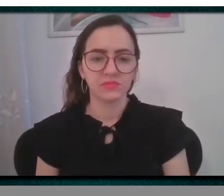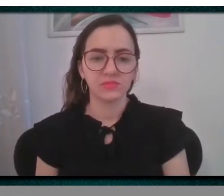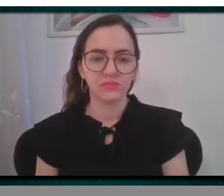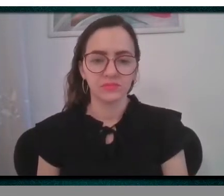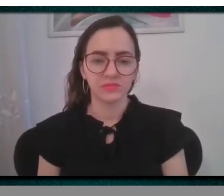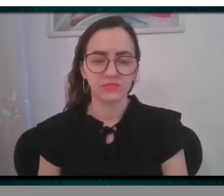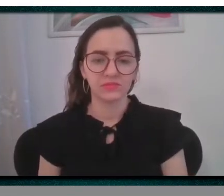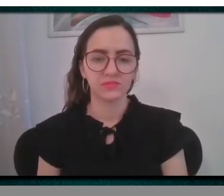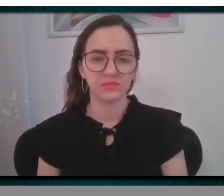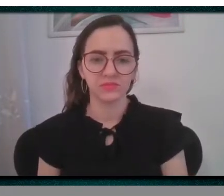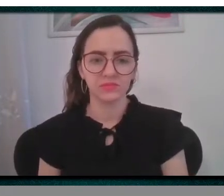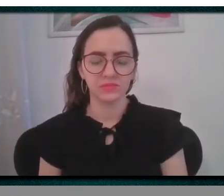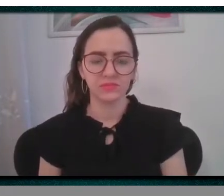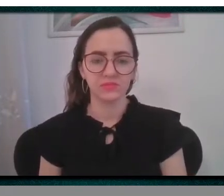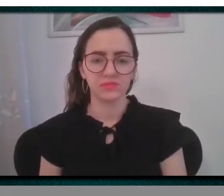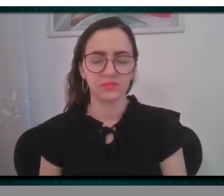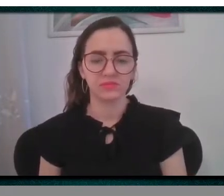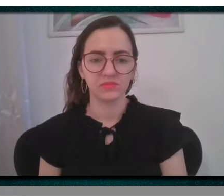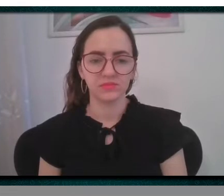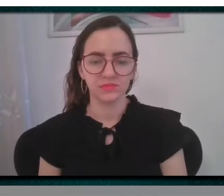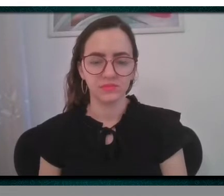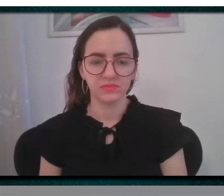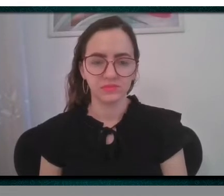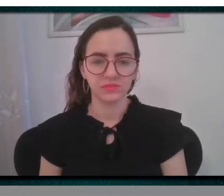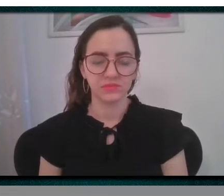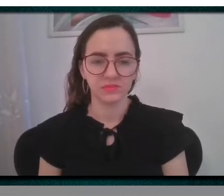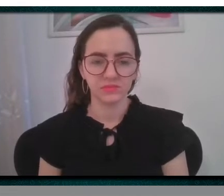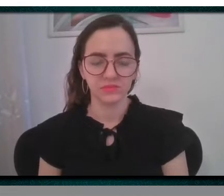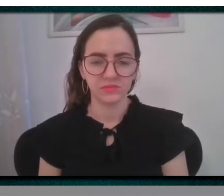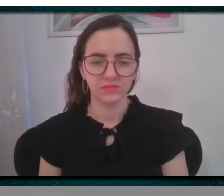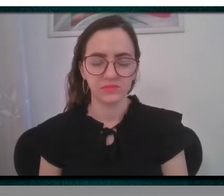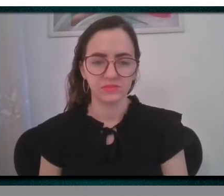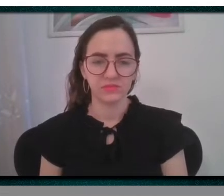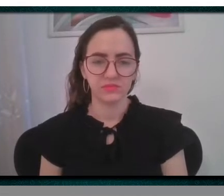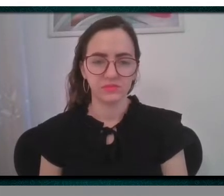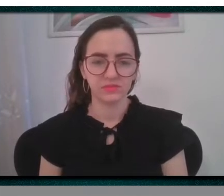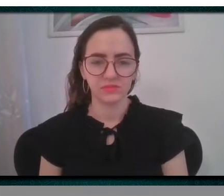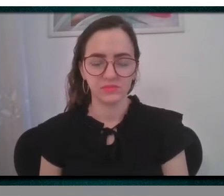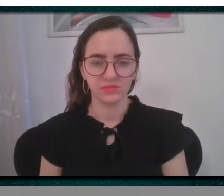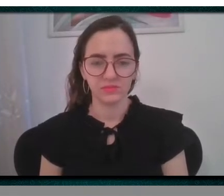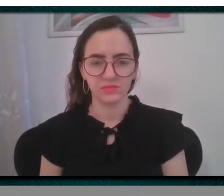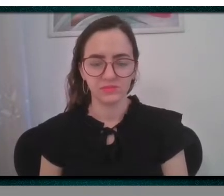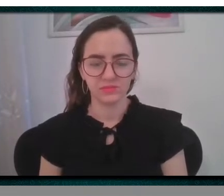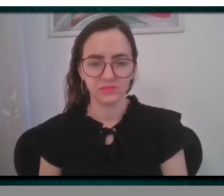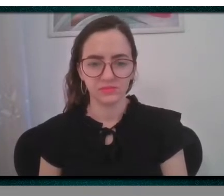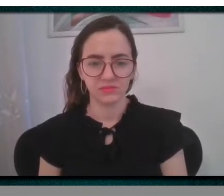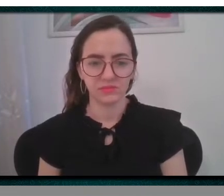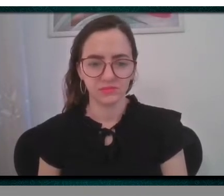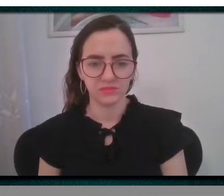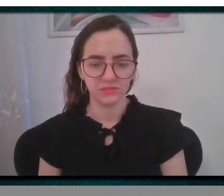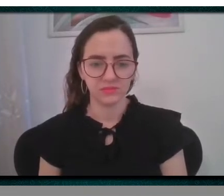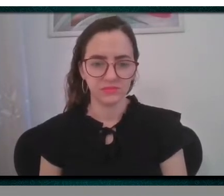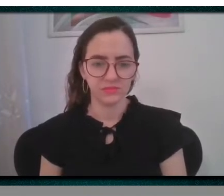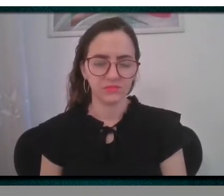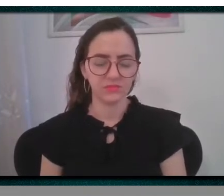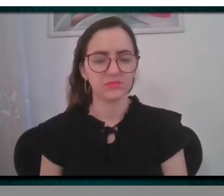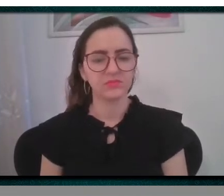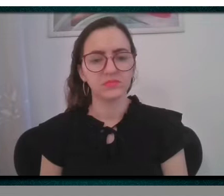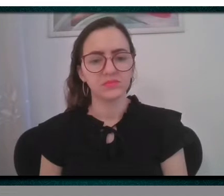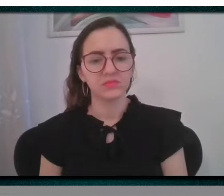dividido pelo total de moléculas.